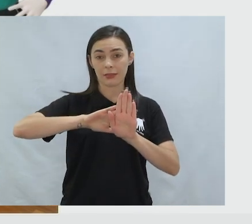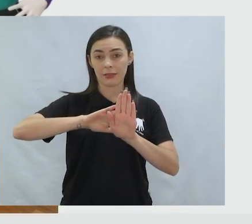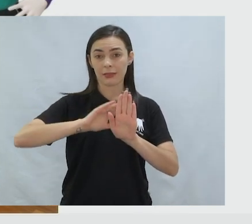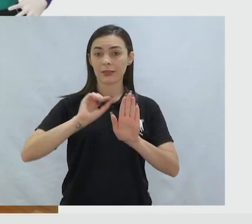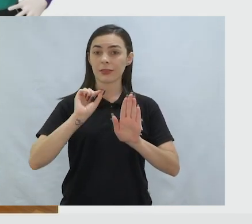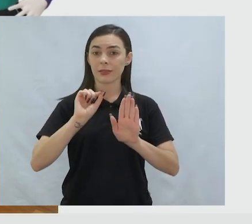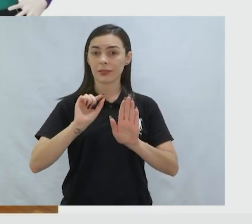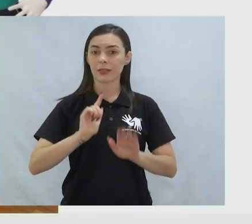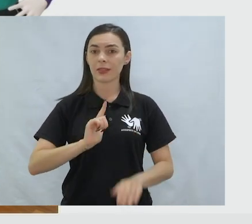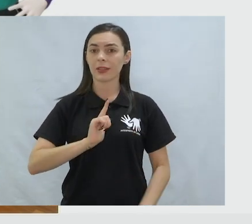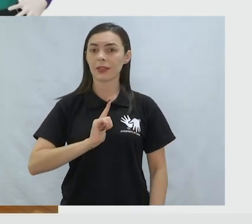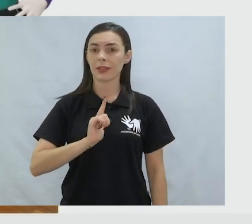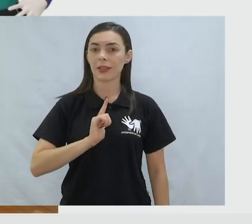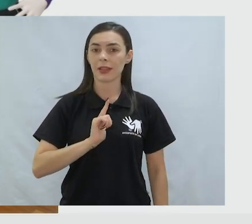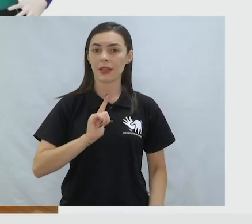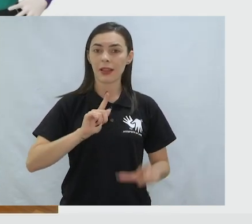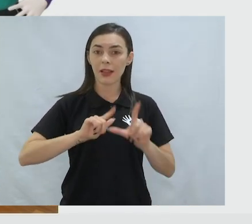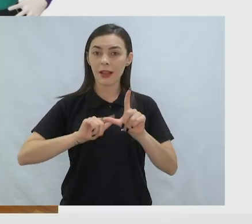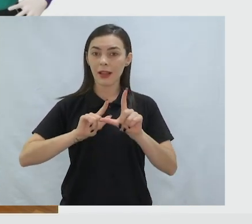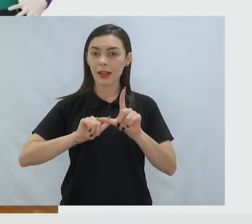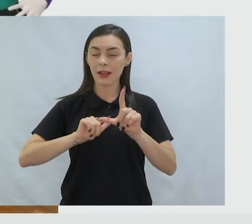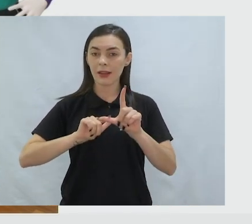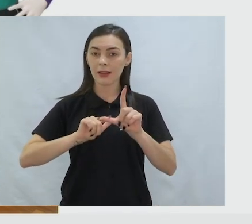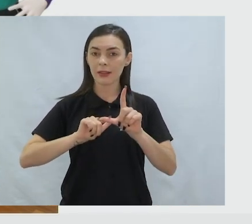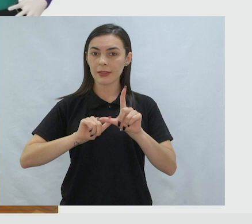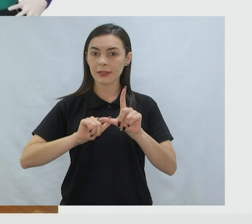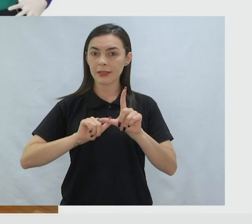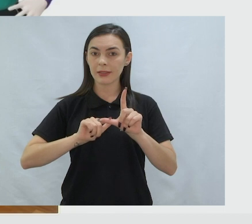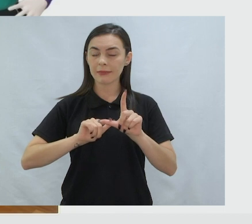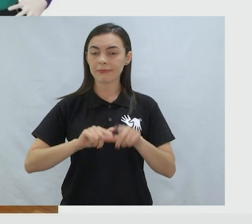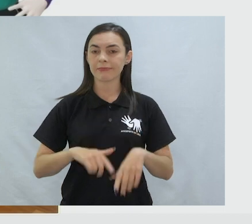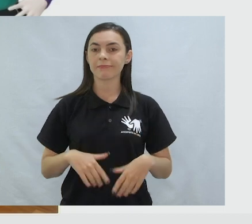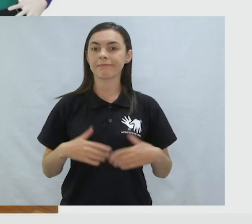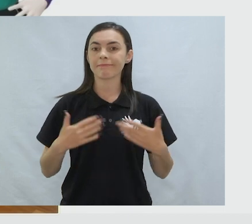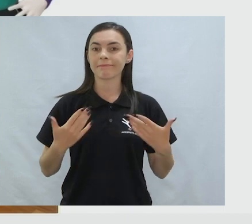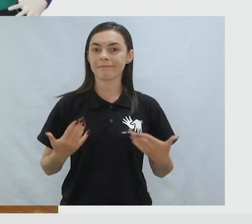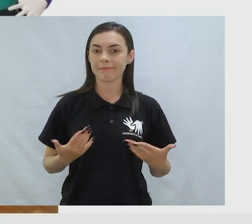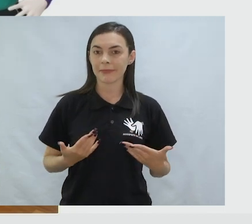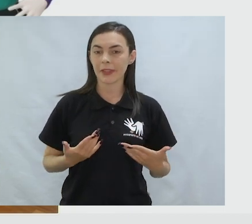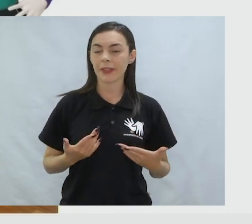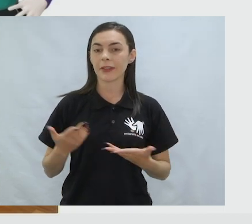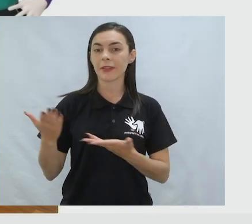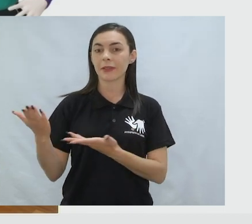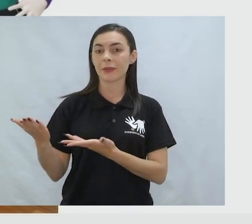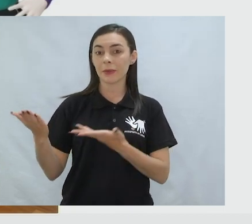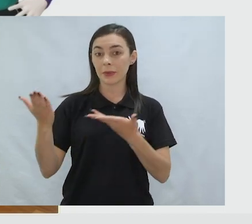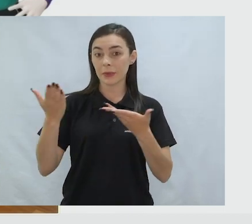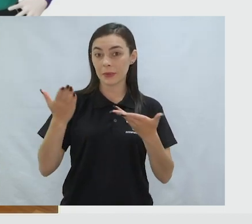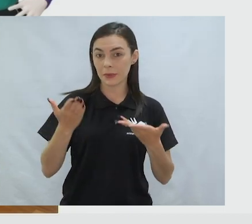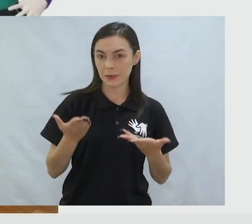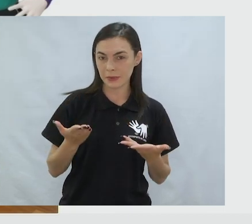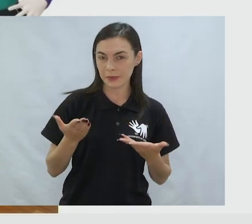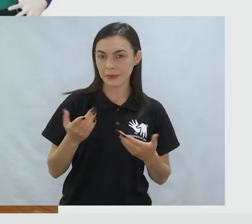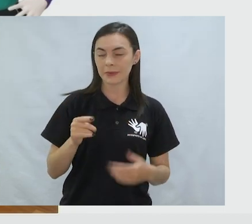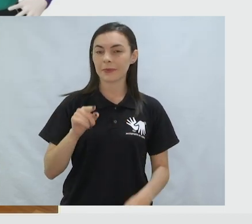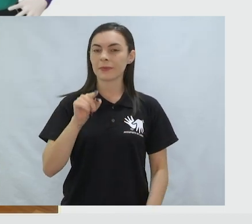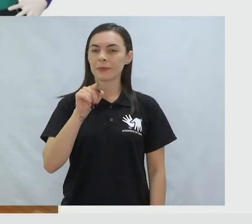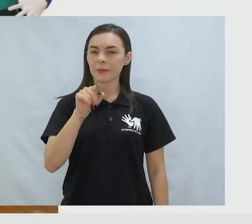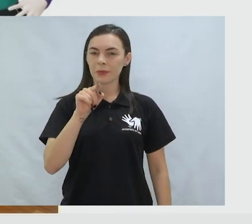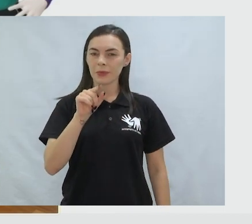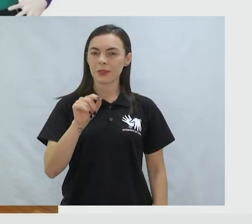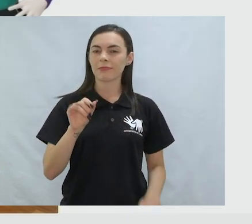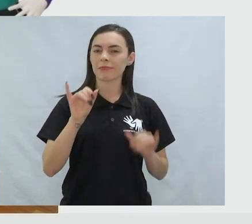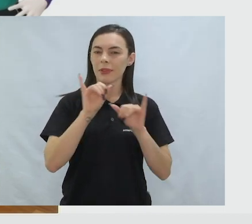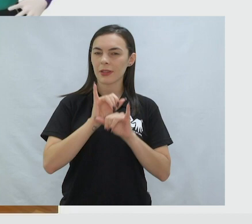quadradinhos coloridos existem letras. E aí nós vamos convidar também